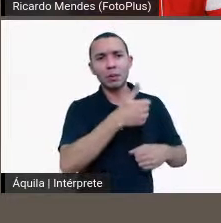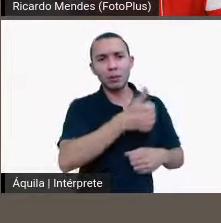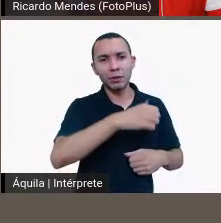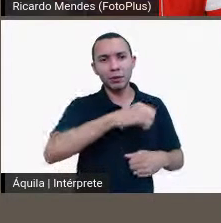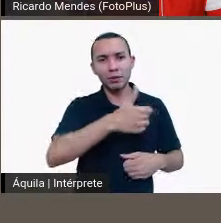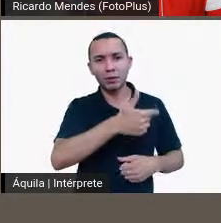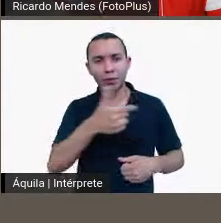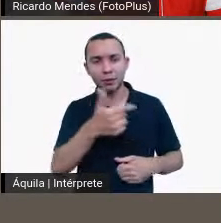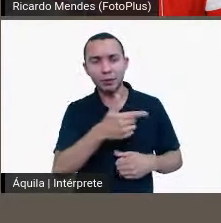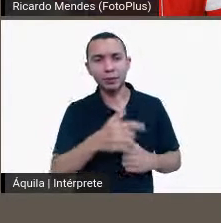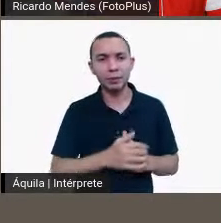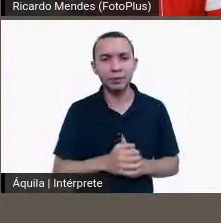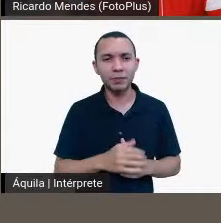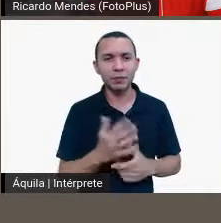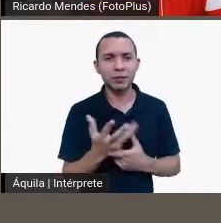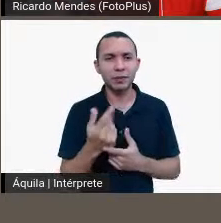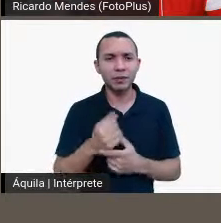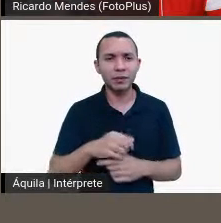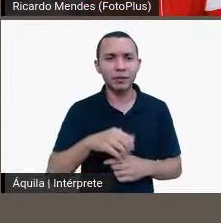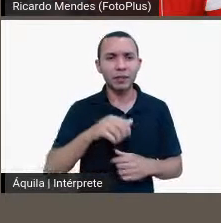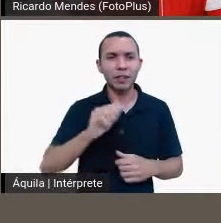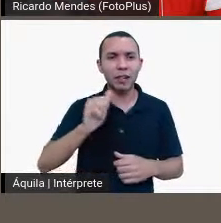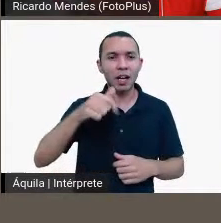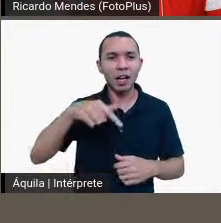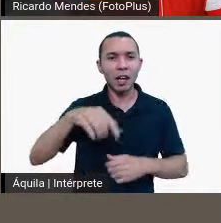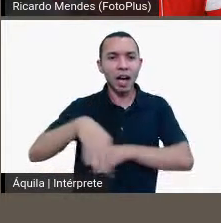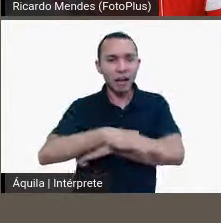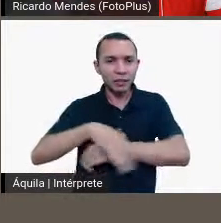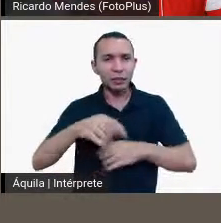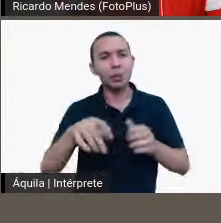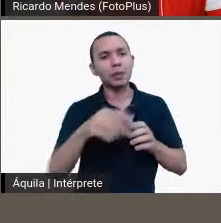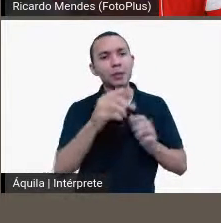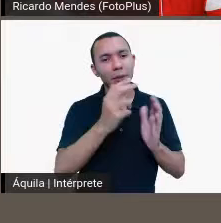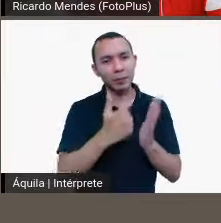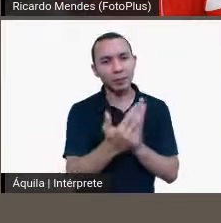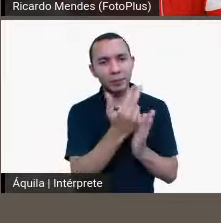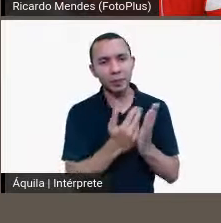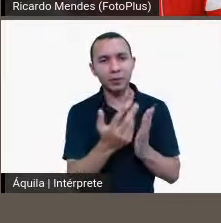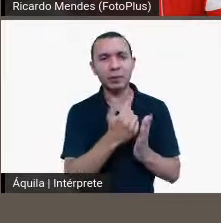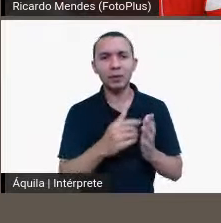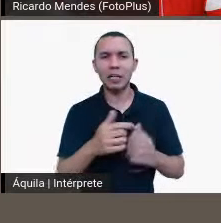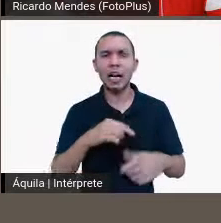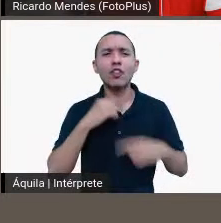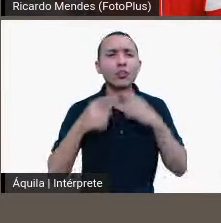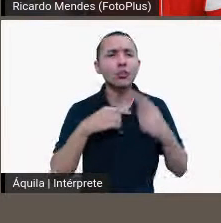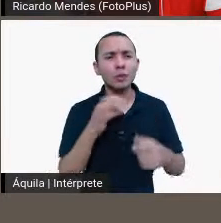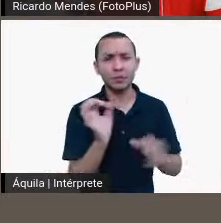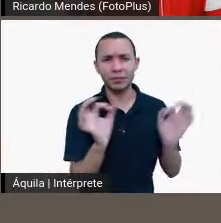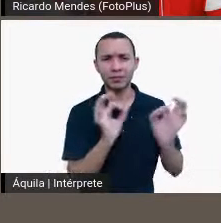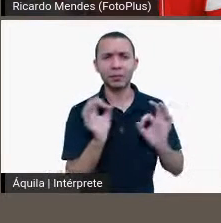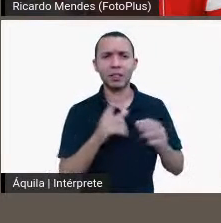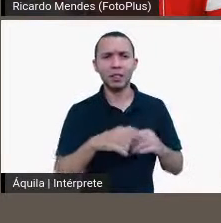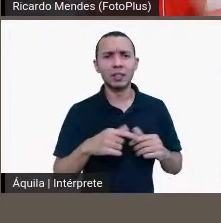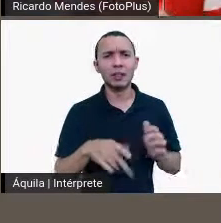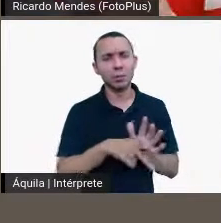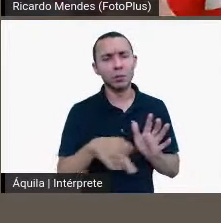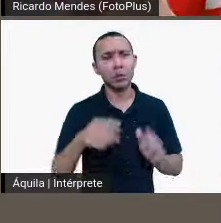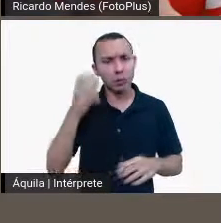contexto das artes plásticas incluía arquitetura, escultura e a pintura. A coordenação alcançada não deixa dúvidas quanto à lucidez desse ato cultural.